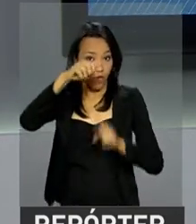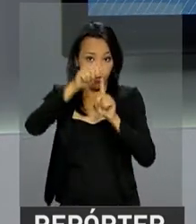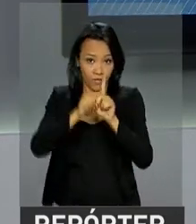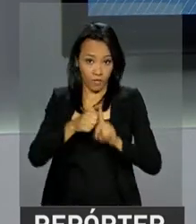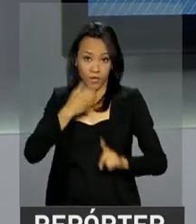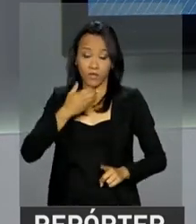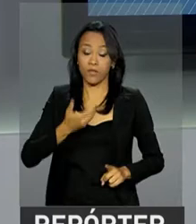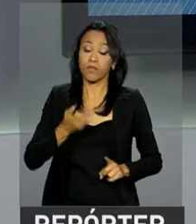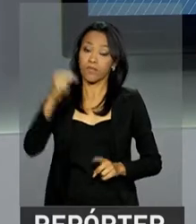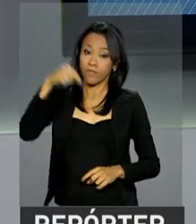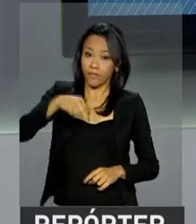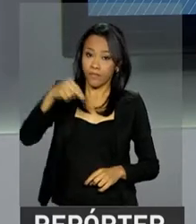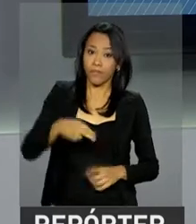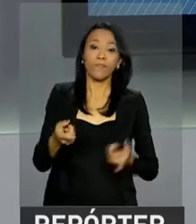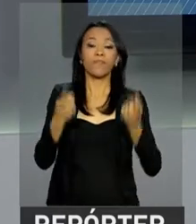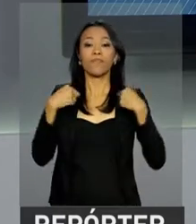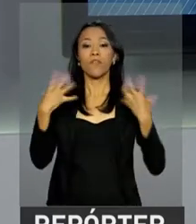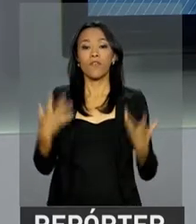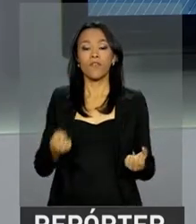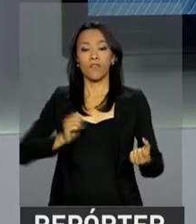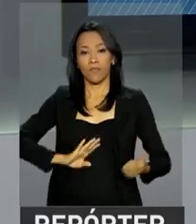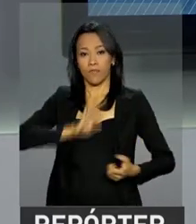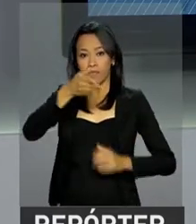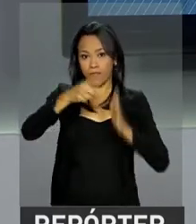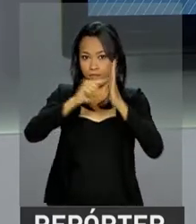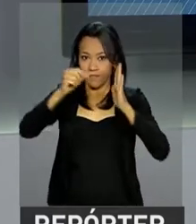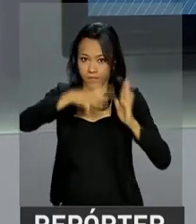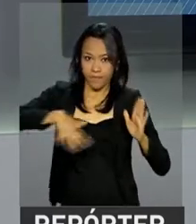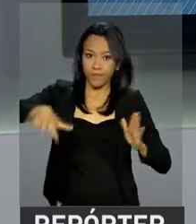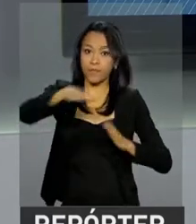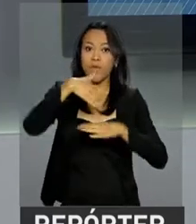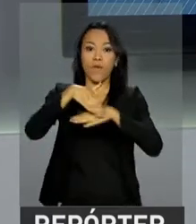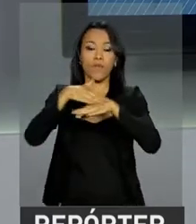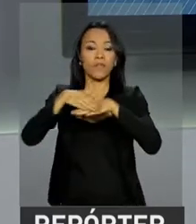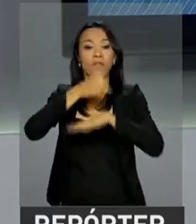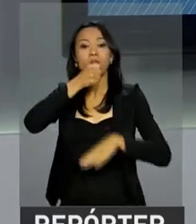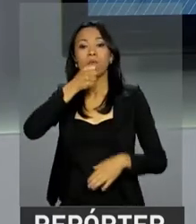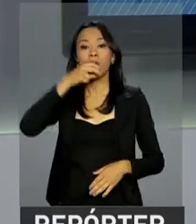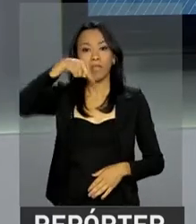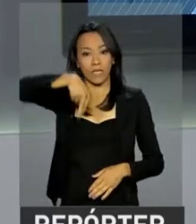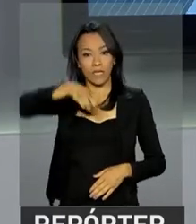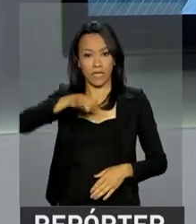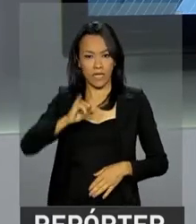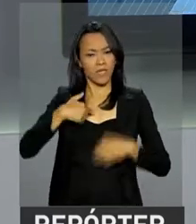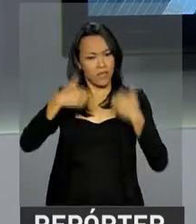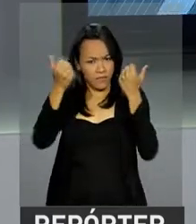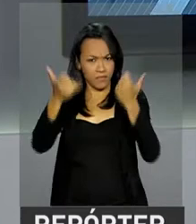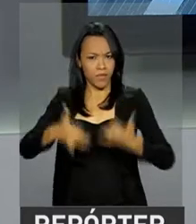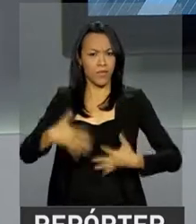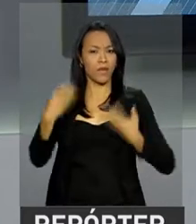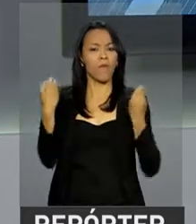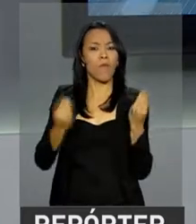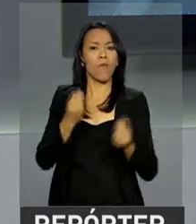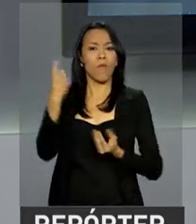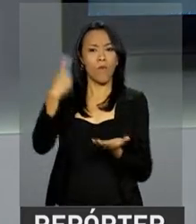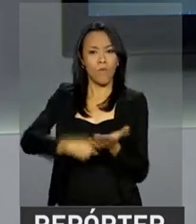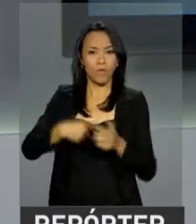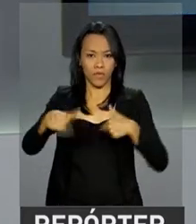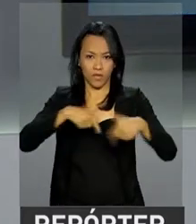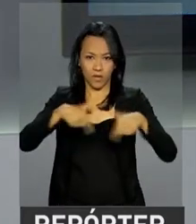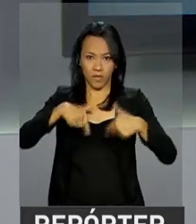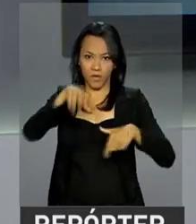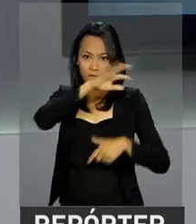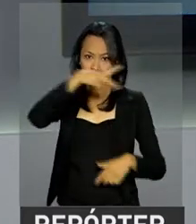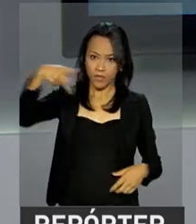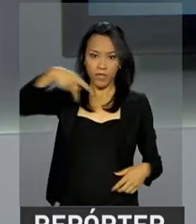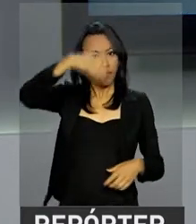e vamos agora ao palácio do planalto falar com o repórter ney pereira ele traz informações sobre a agenda do presidente michel temer olá